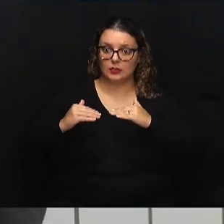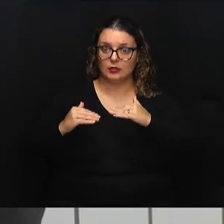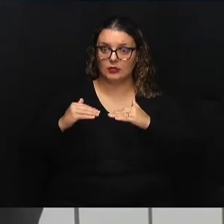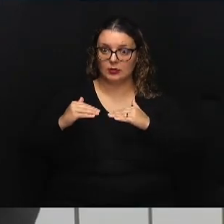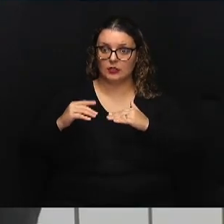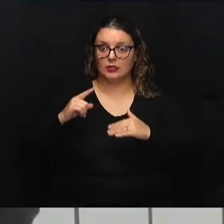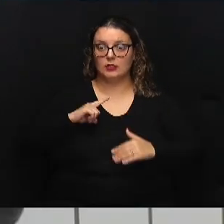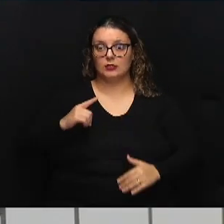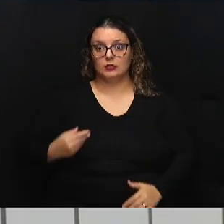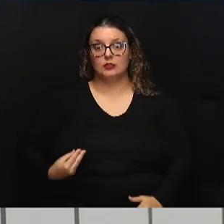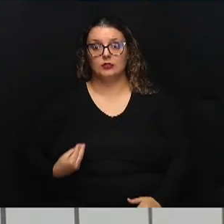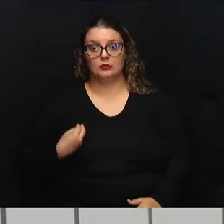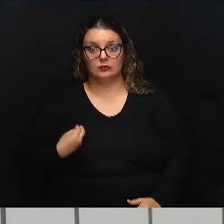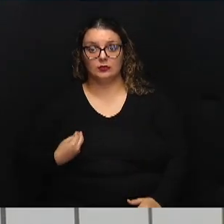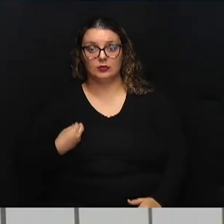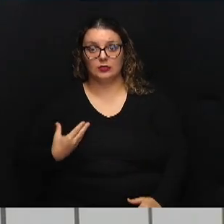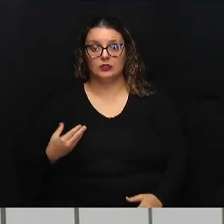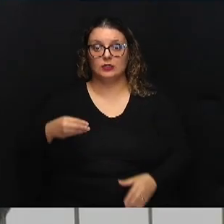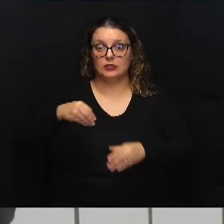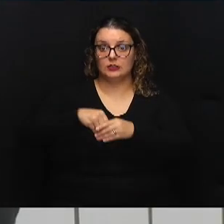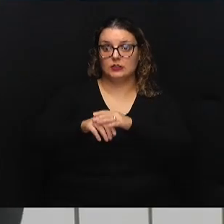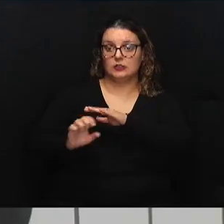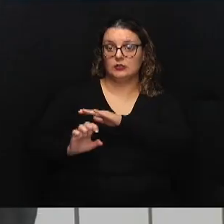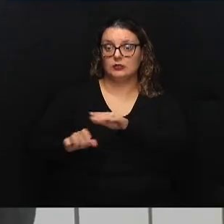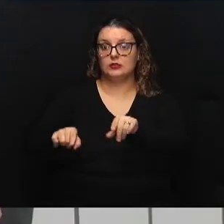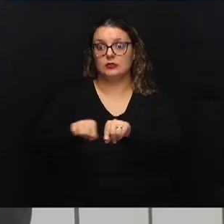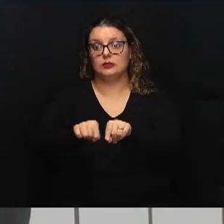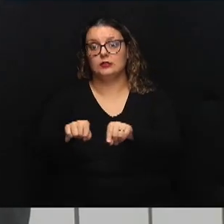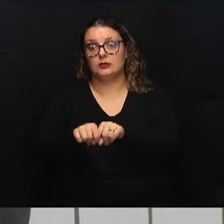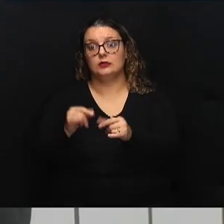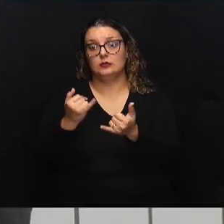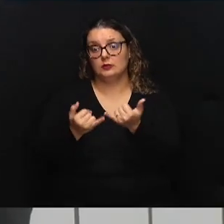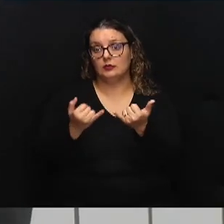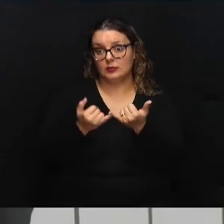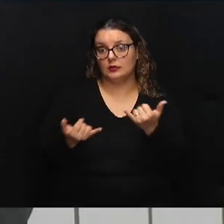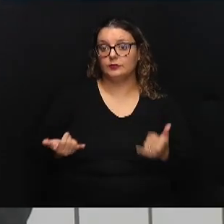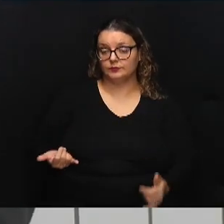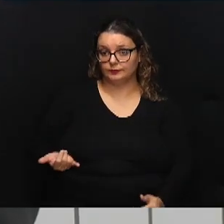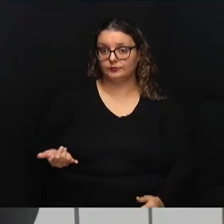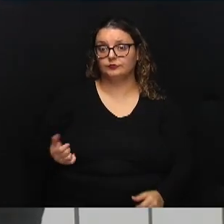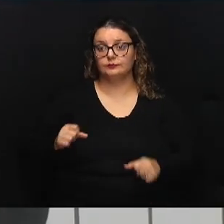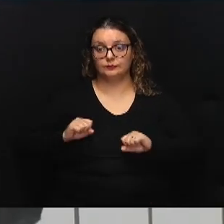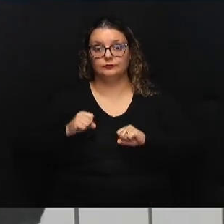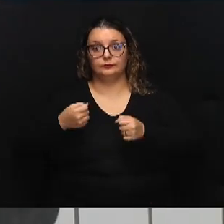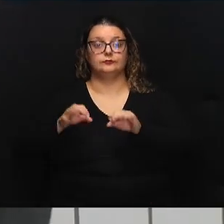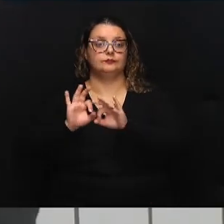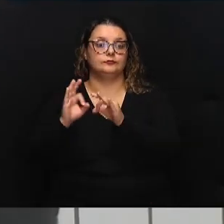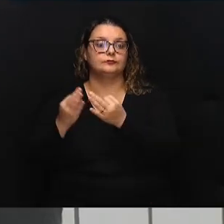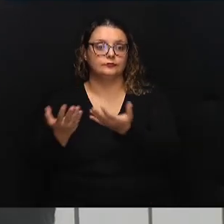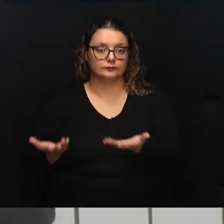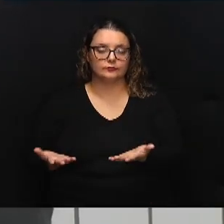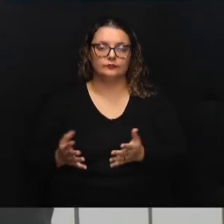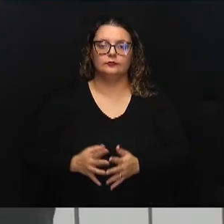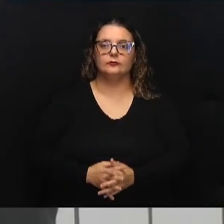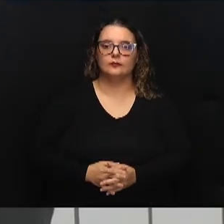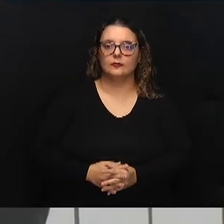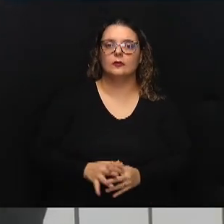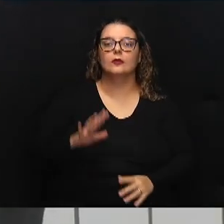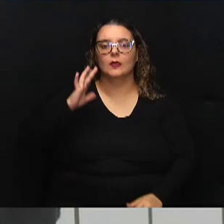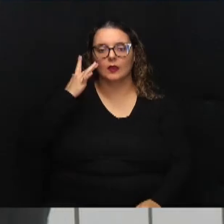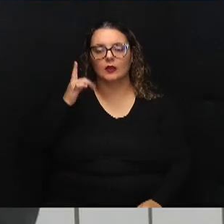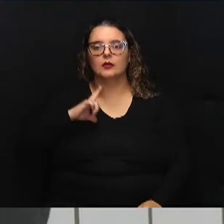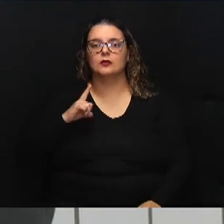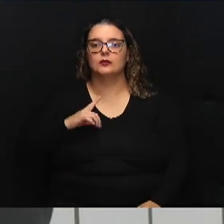ter uma vida dentro da empresa e também ter uma parte de se dedicar à família, né? Eu acho que tem que ter